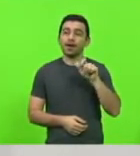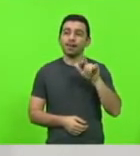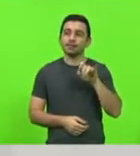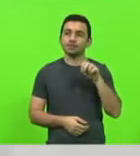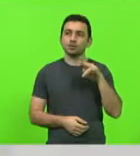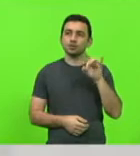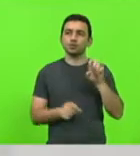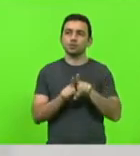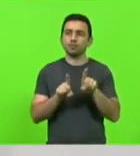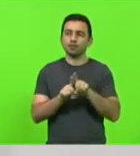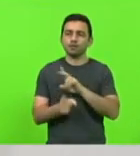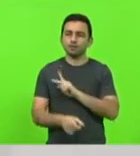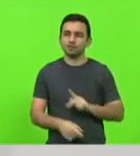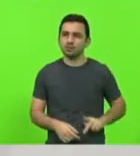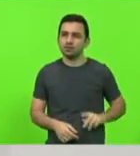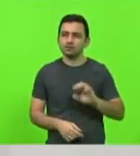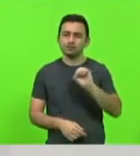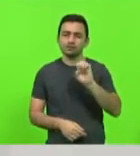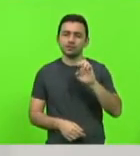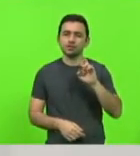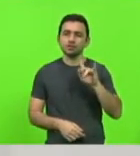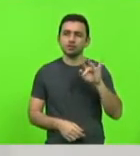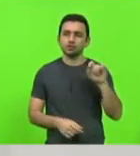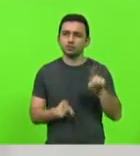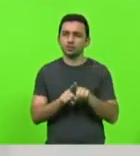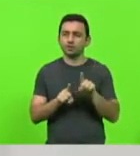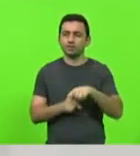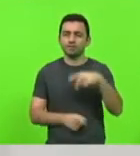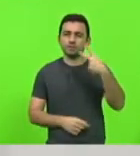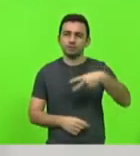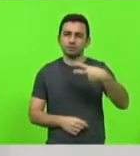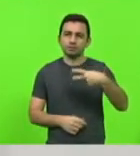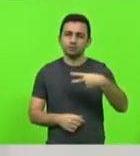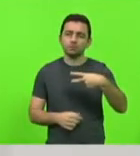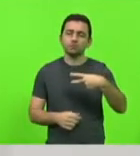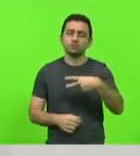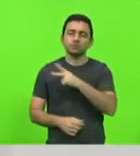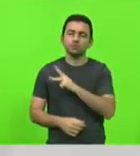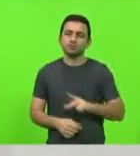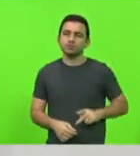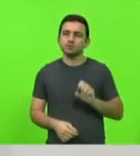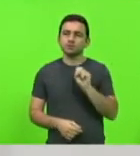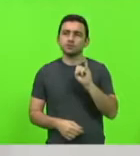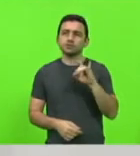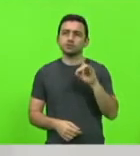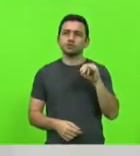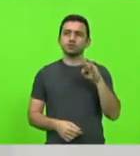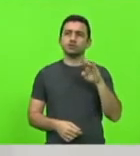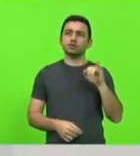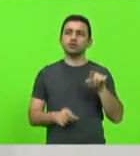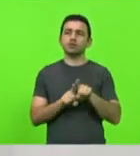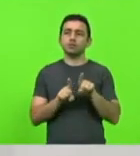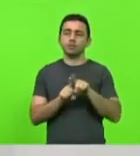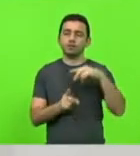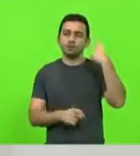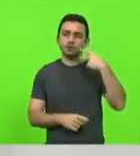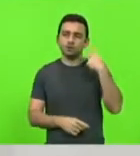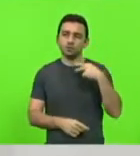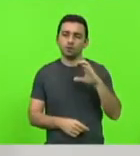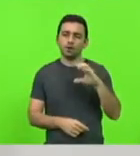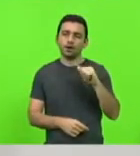Câmara, Serginho de Souza Nunes, vice-presidente Sidney Meslerovics e também o vereador Cabo